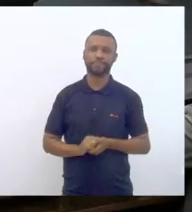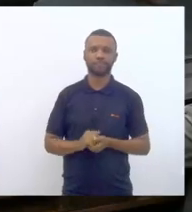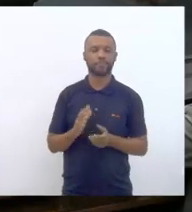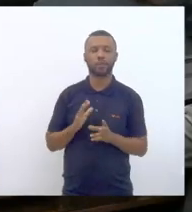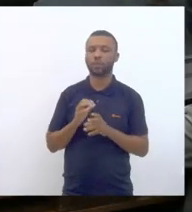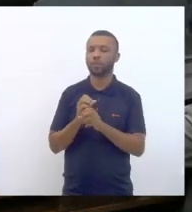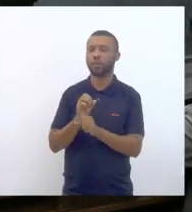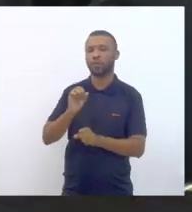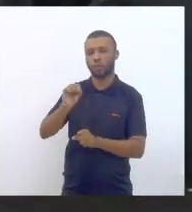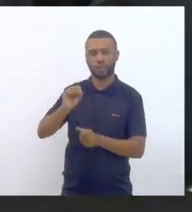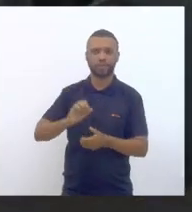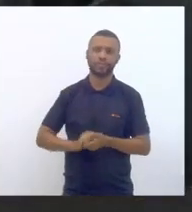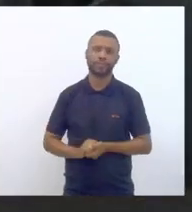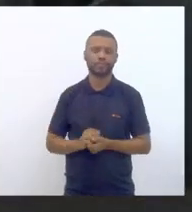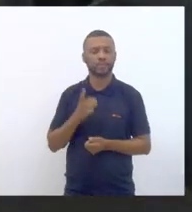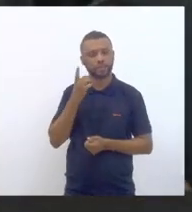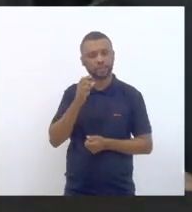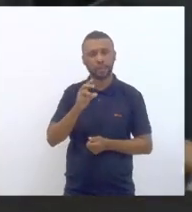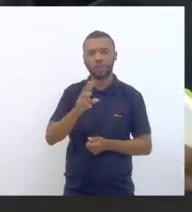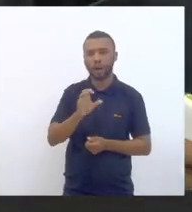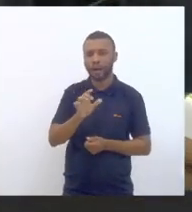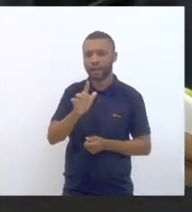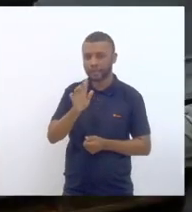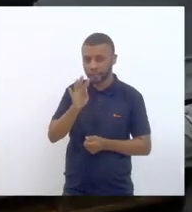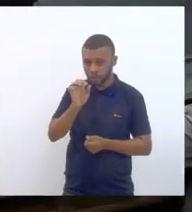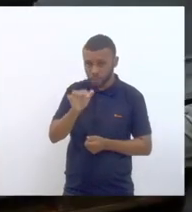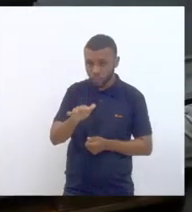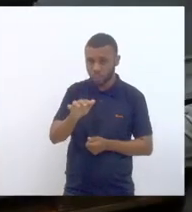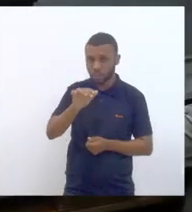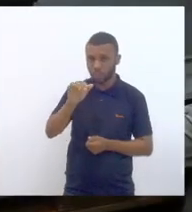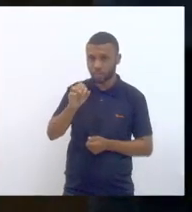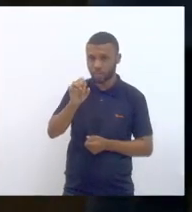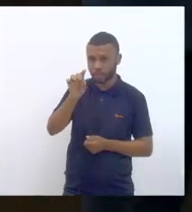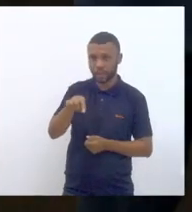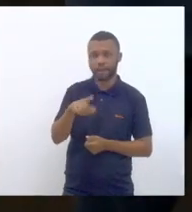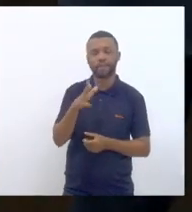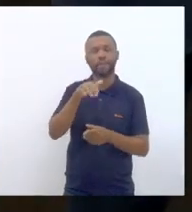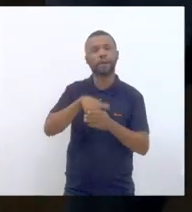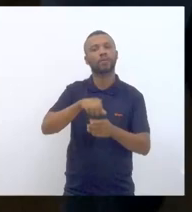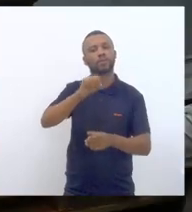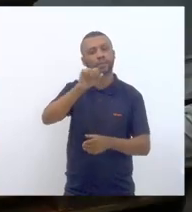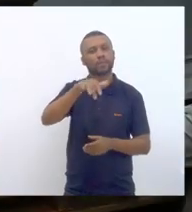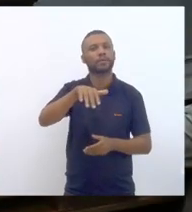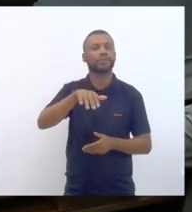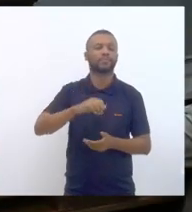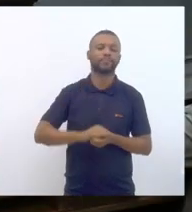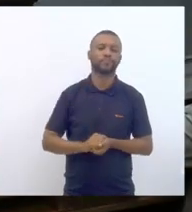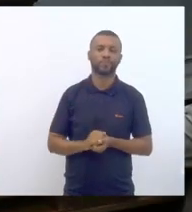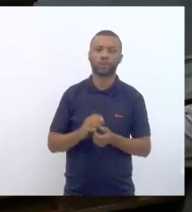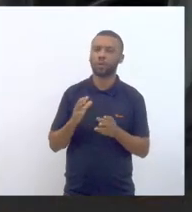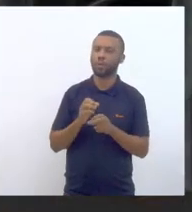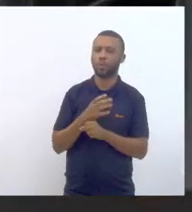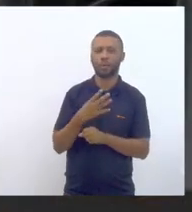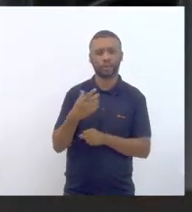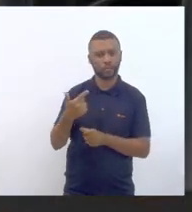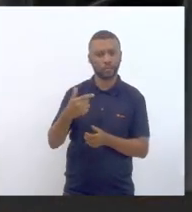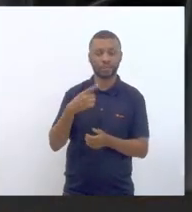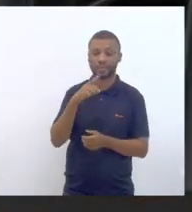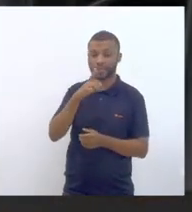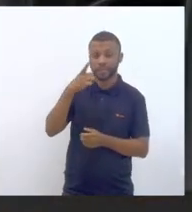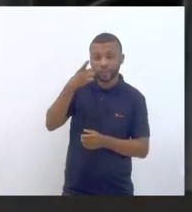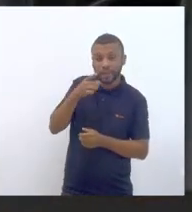8. Deputado Wellington José. Voto sim, presidente. Sim, 42. Deputada